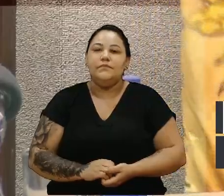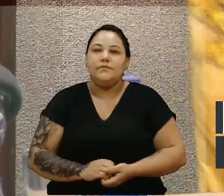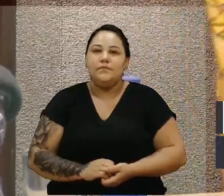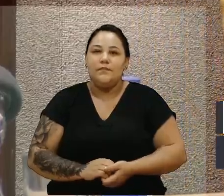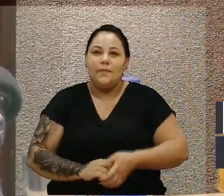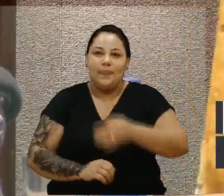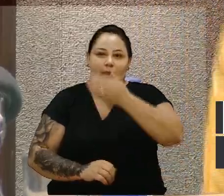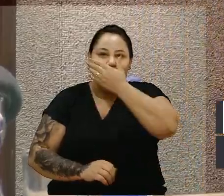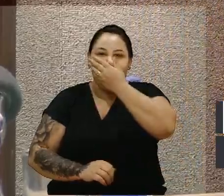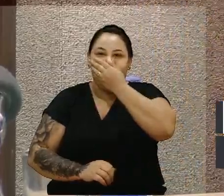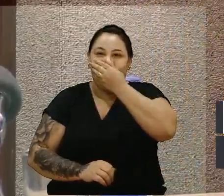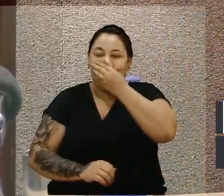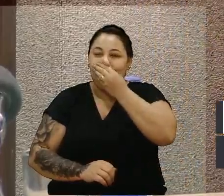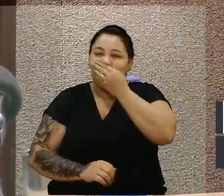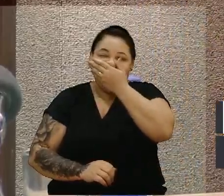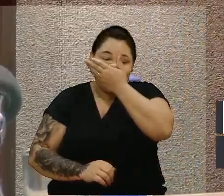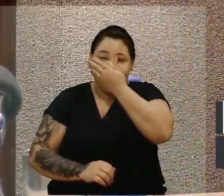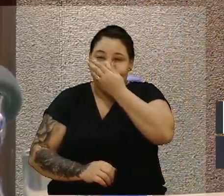Salve, Carla.